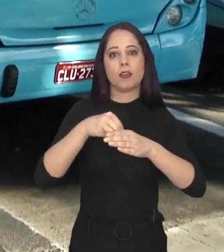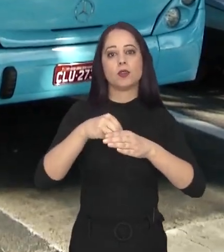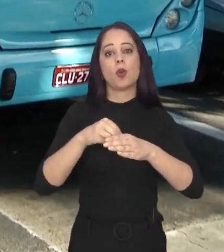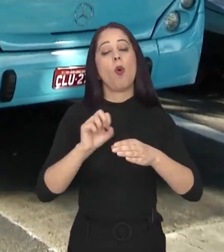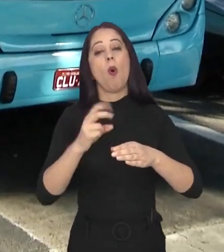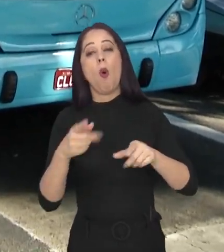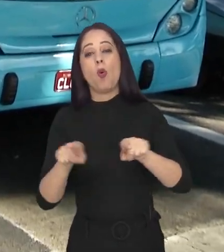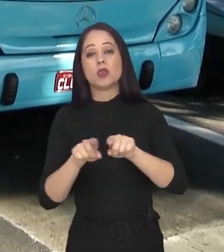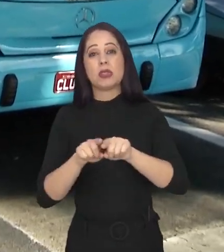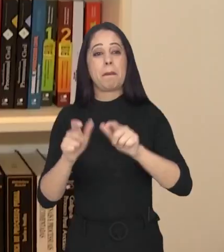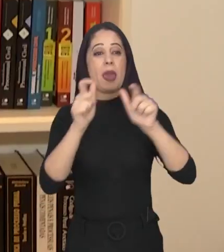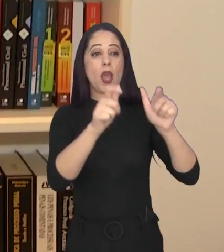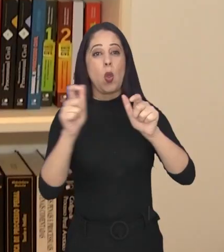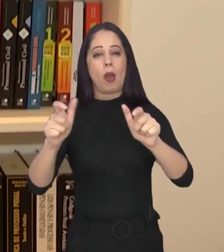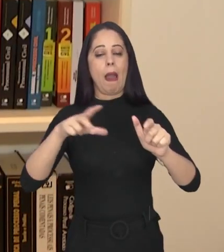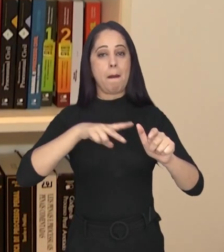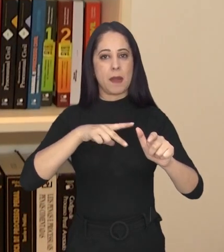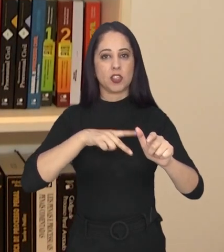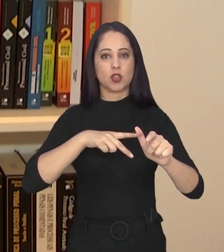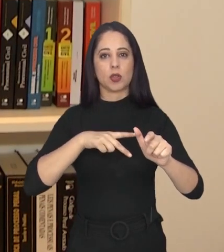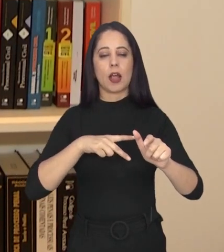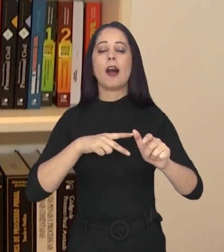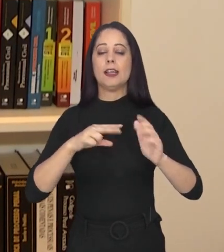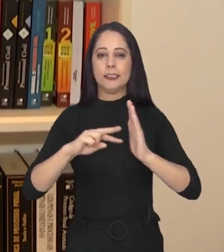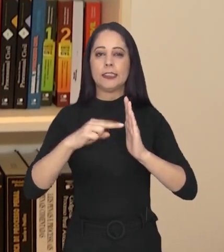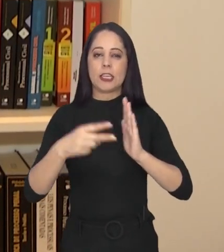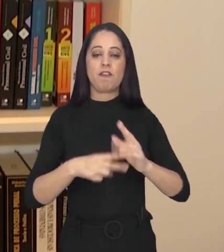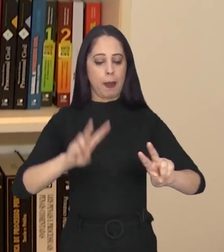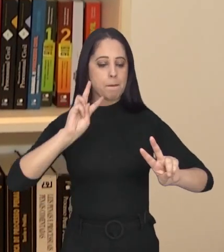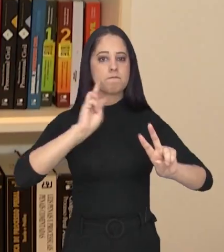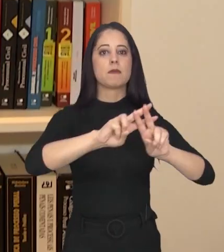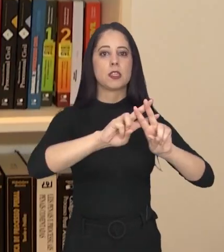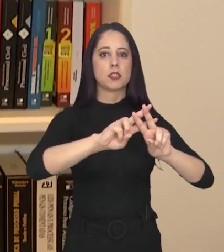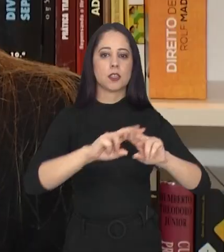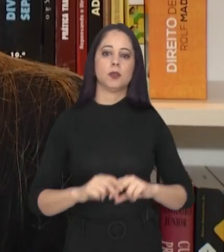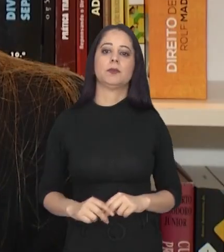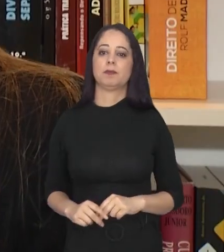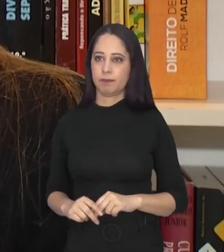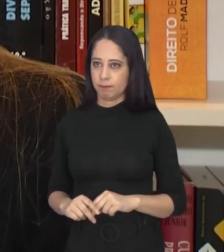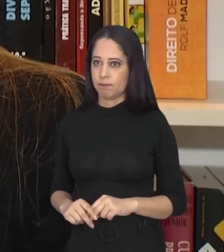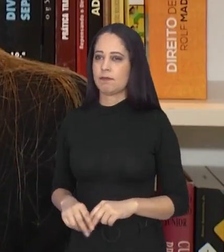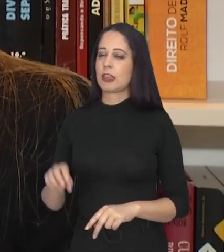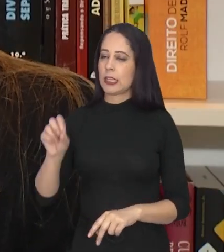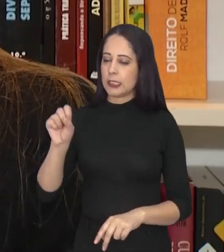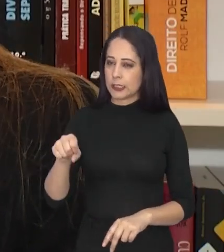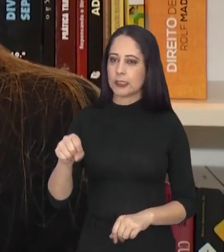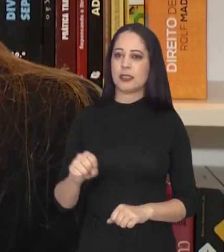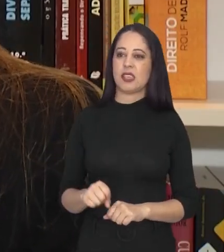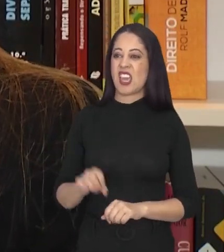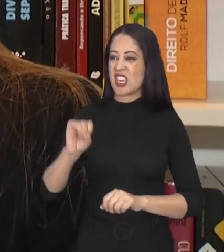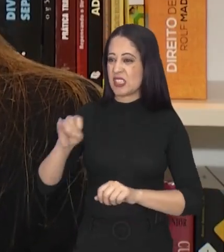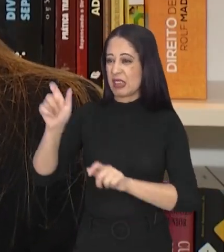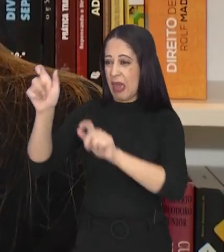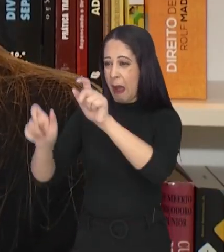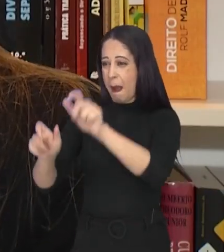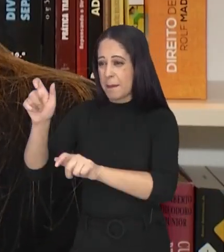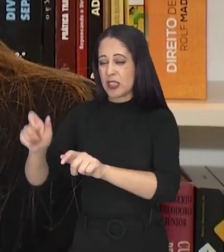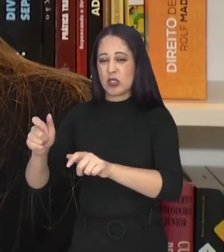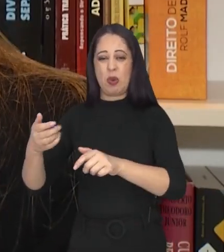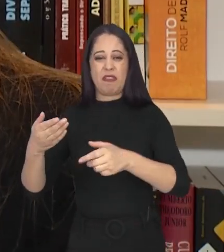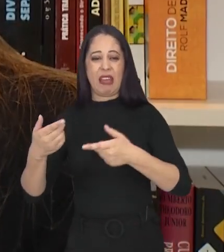público, ou até mesmo em locais privados, são passíveis de prisão. Nós estamos falando da importunação